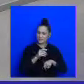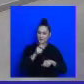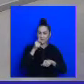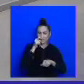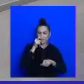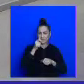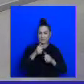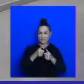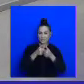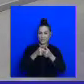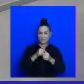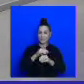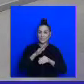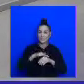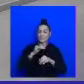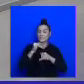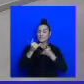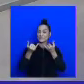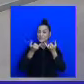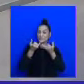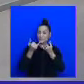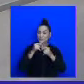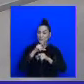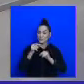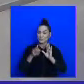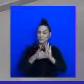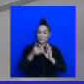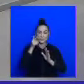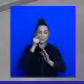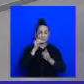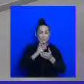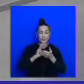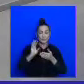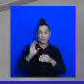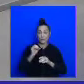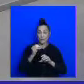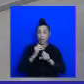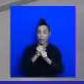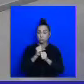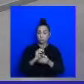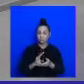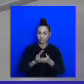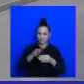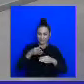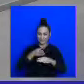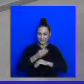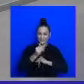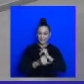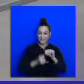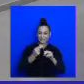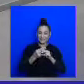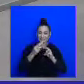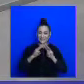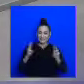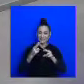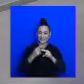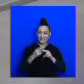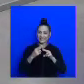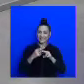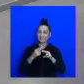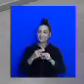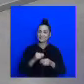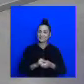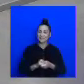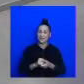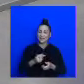pode conferir mais detalhes do sorteio, se tivemos apostas vencedoras ou se o prêmio acumulou, no site oficial da Caixa na internet.